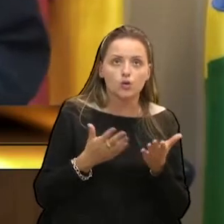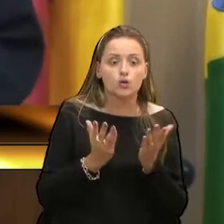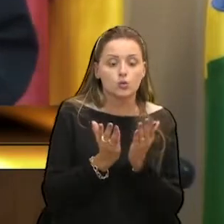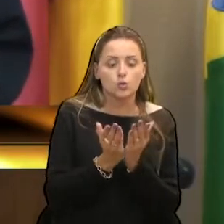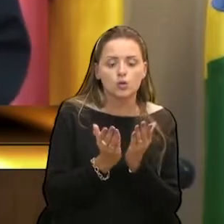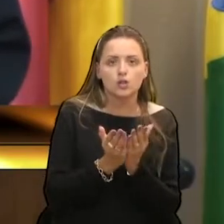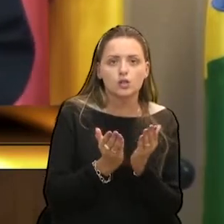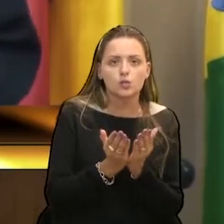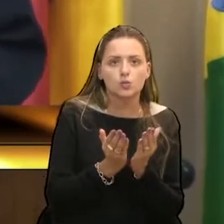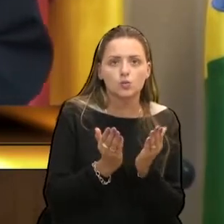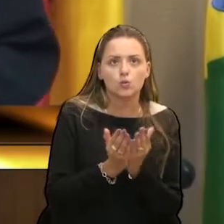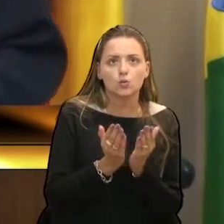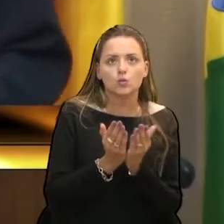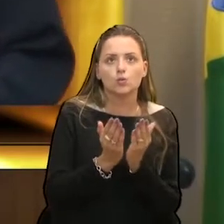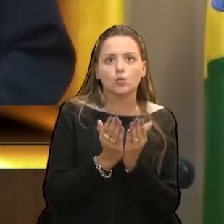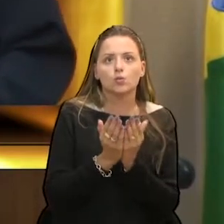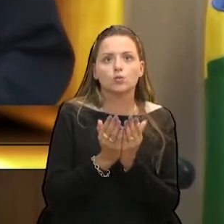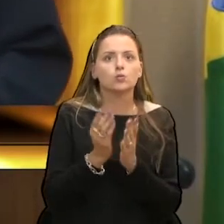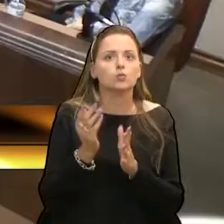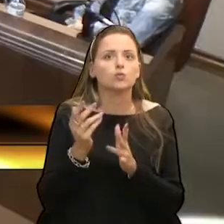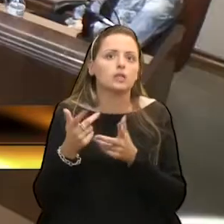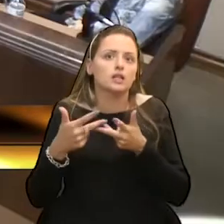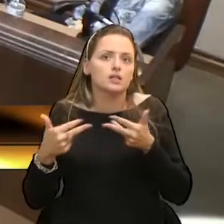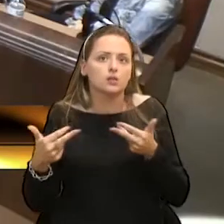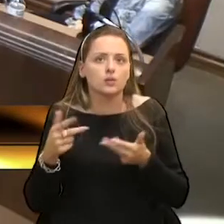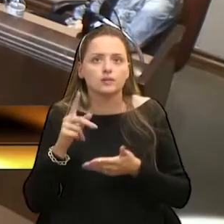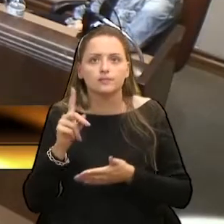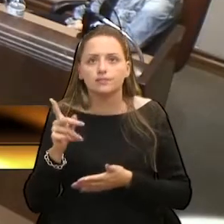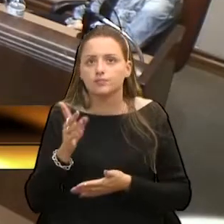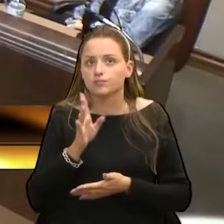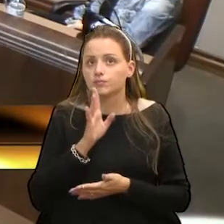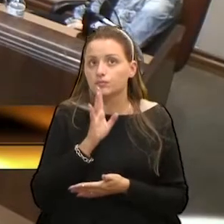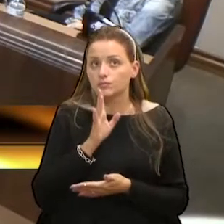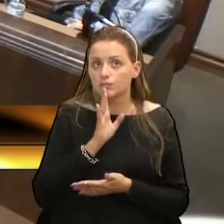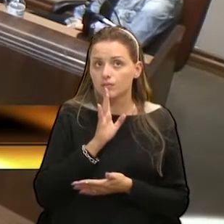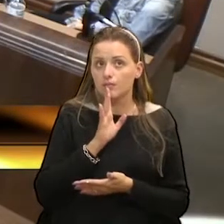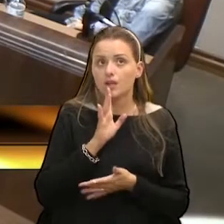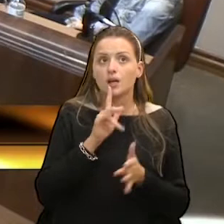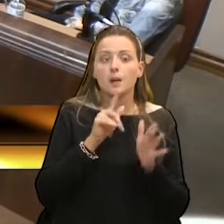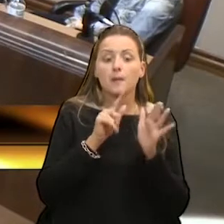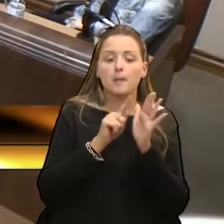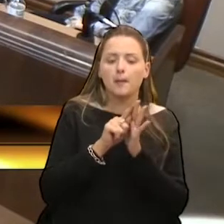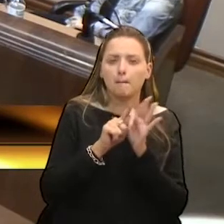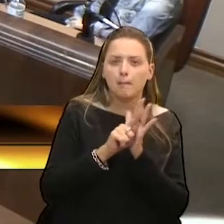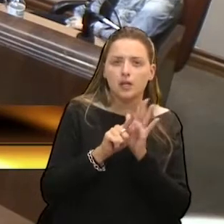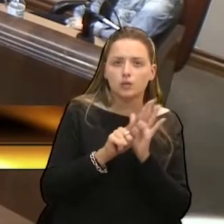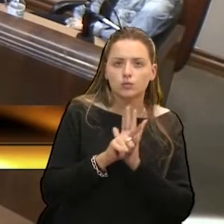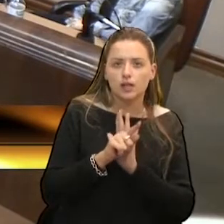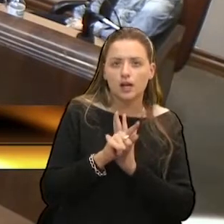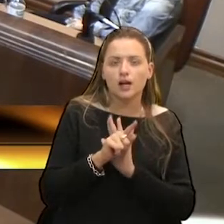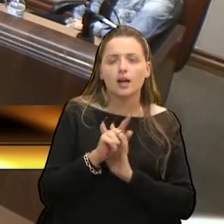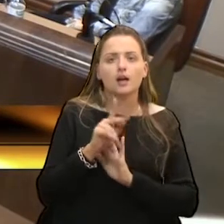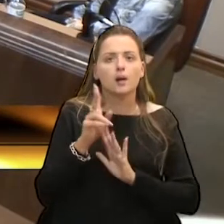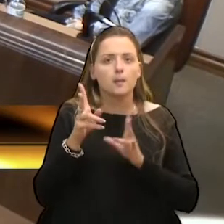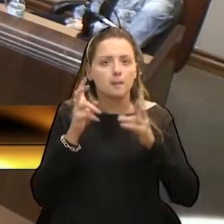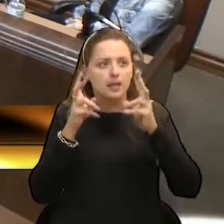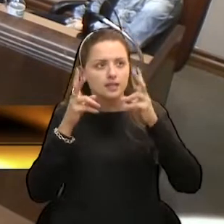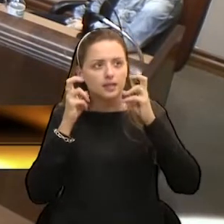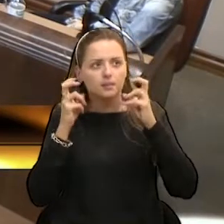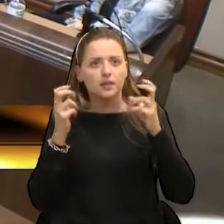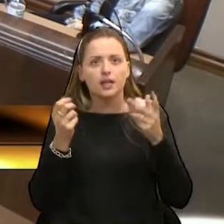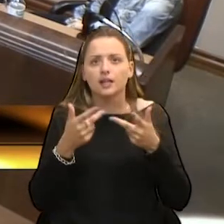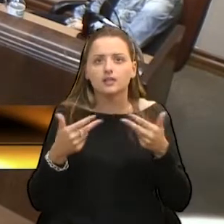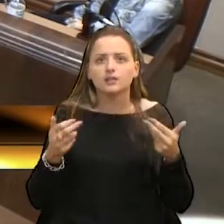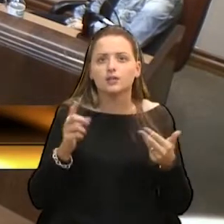do abismo do inconhecível, para interrogá-lo, ouvir as suas vozes misteriosas,